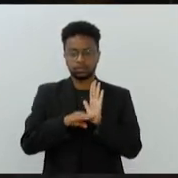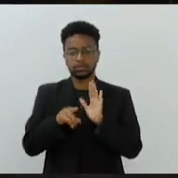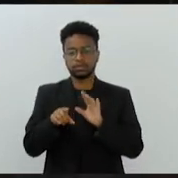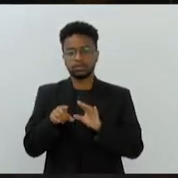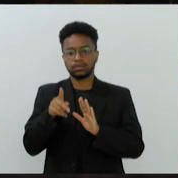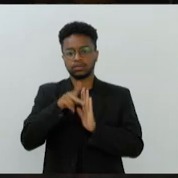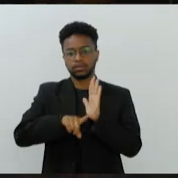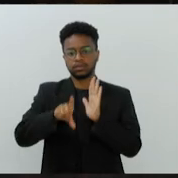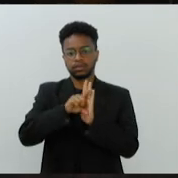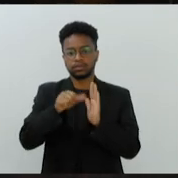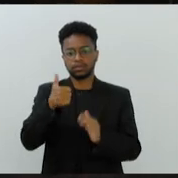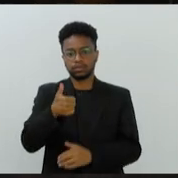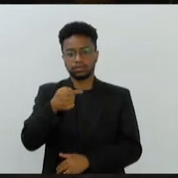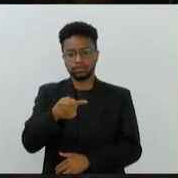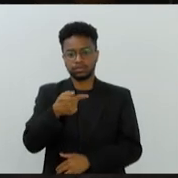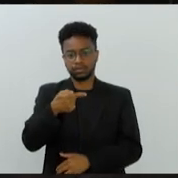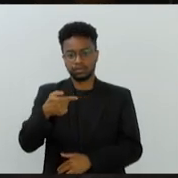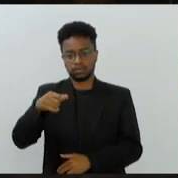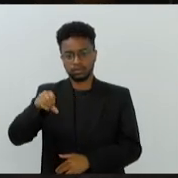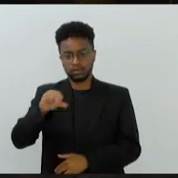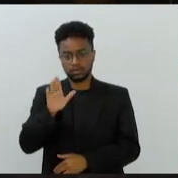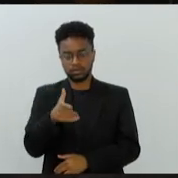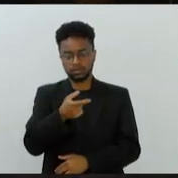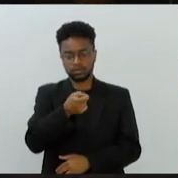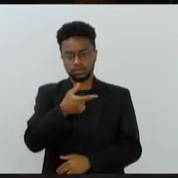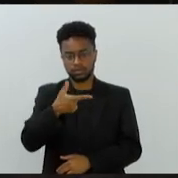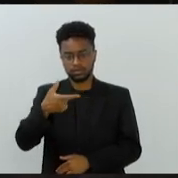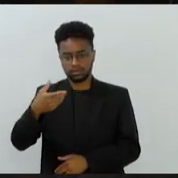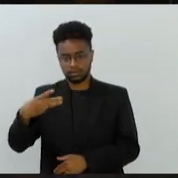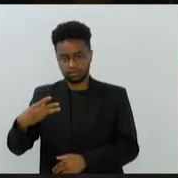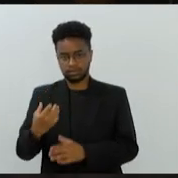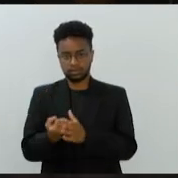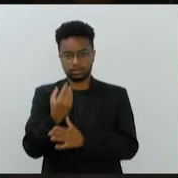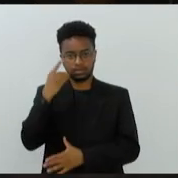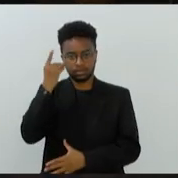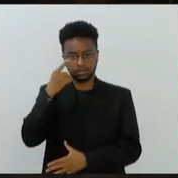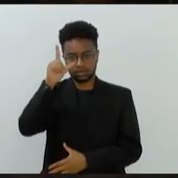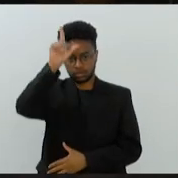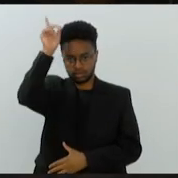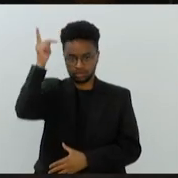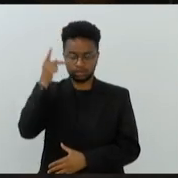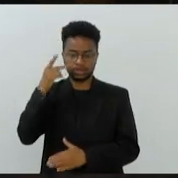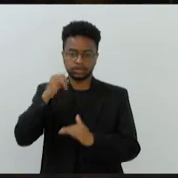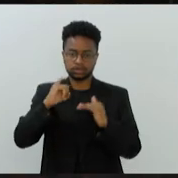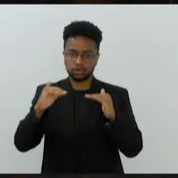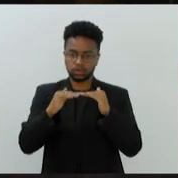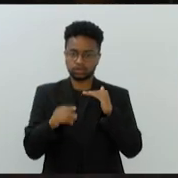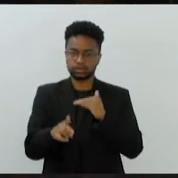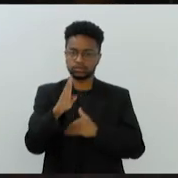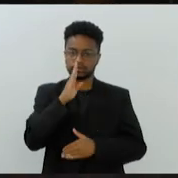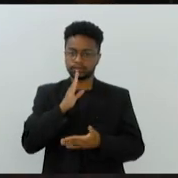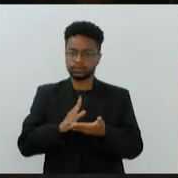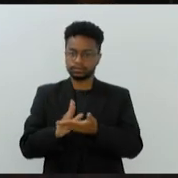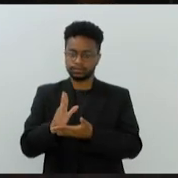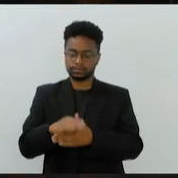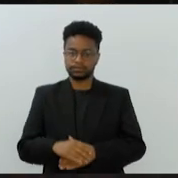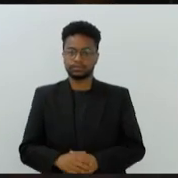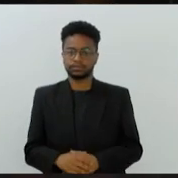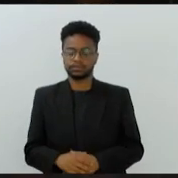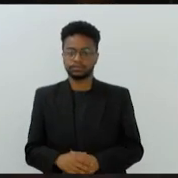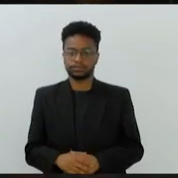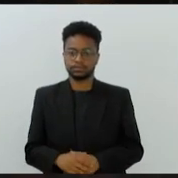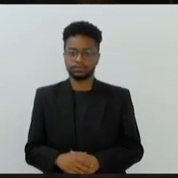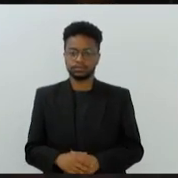de lei número 1.779, de 23, do deputado Luiz Paulo. Os senhores concordam, permaneçam como estão, aprovado.